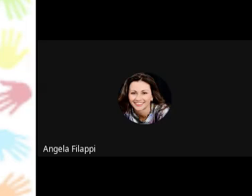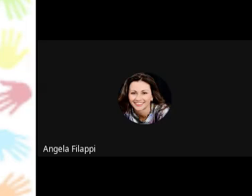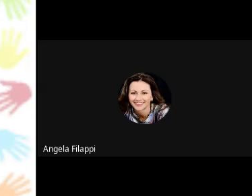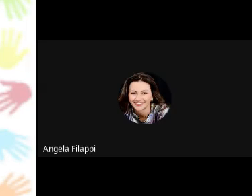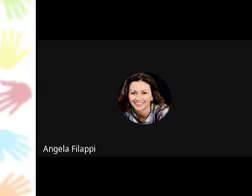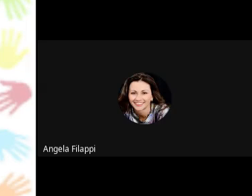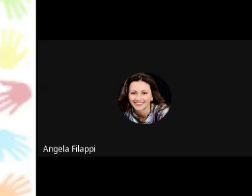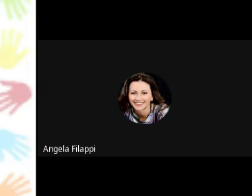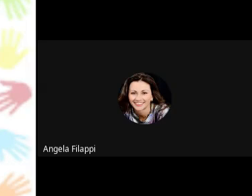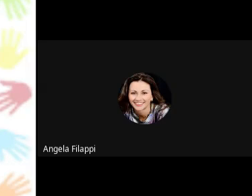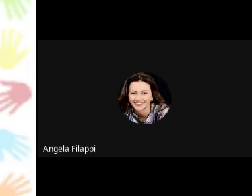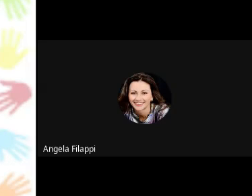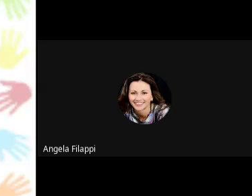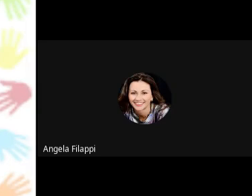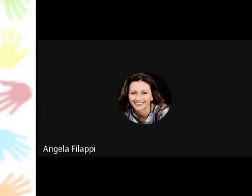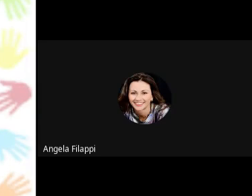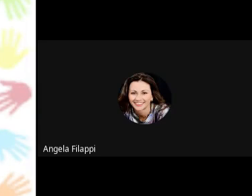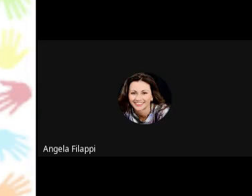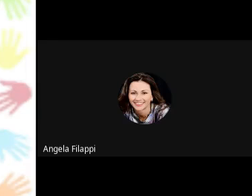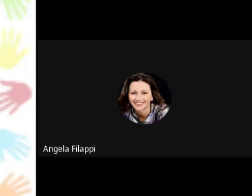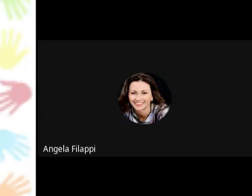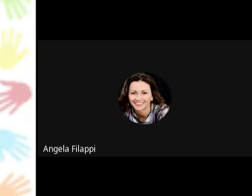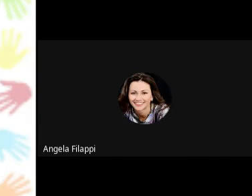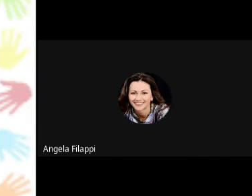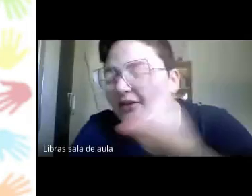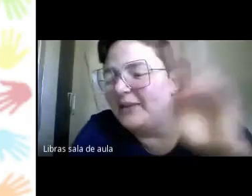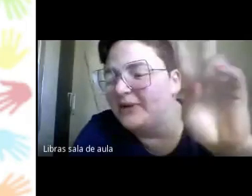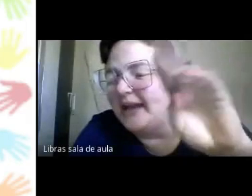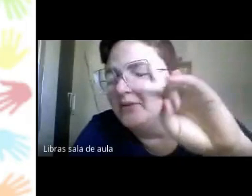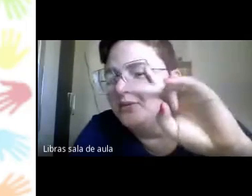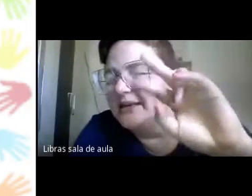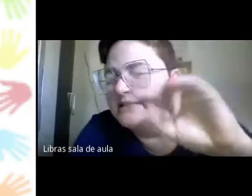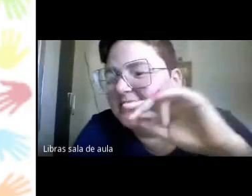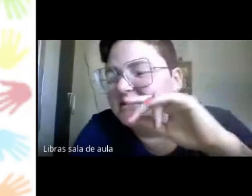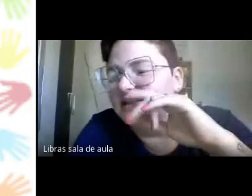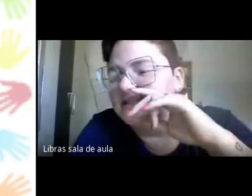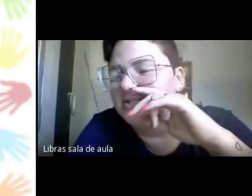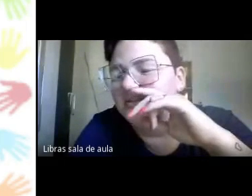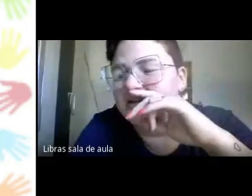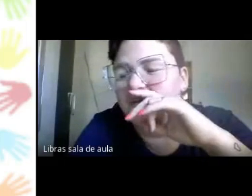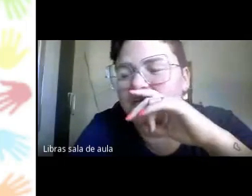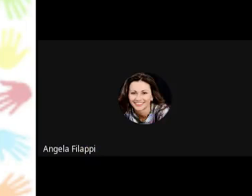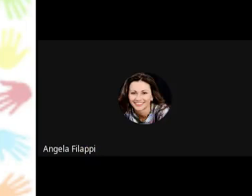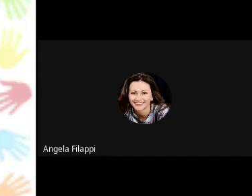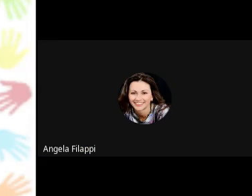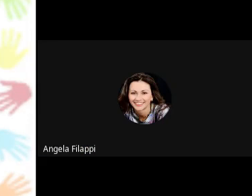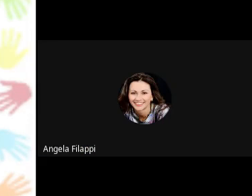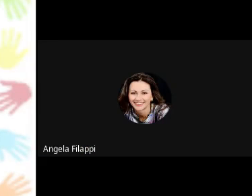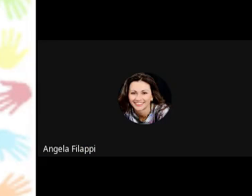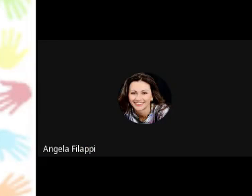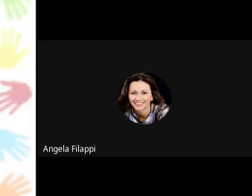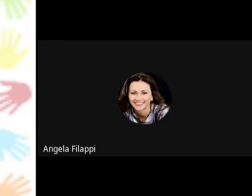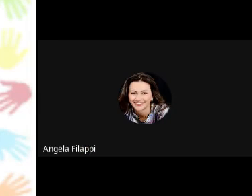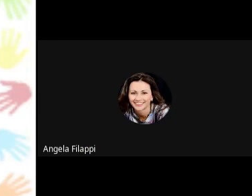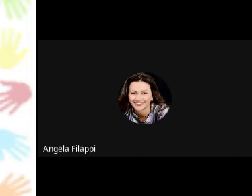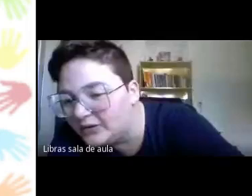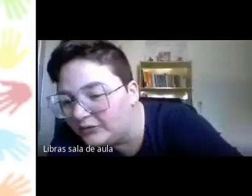meu, eu acho, eu mandei também. Eu lembro que eram 2 Ângelas que tinham respondido. Eu mandei